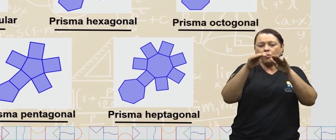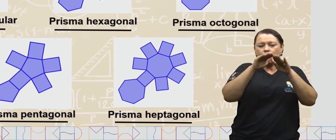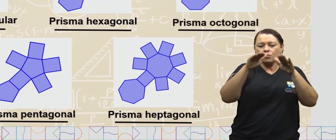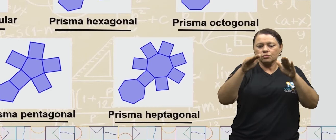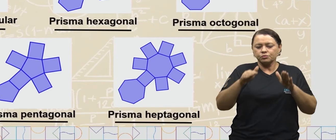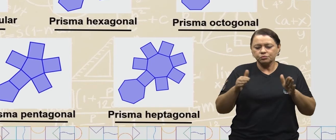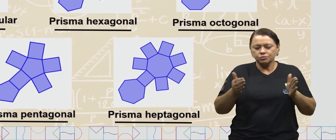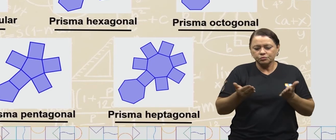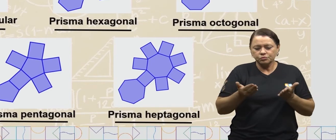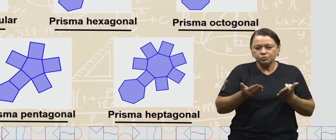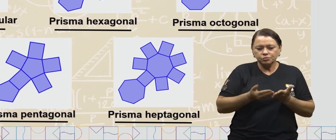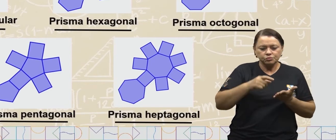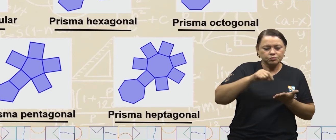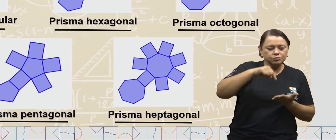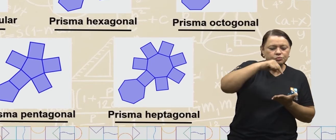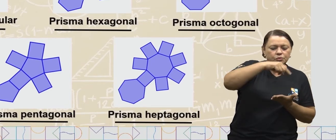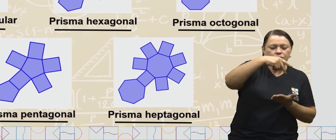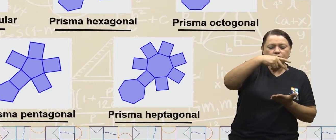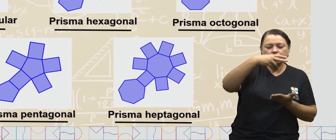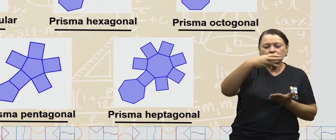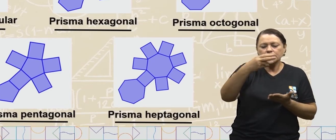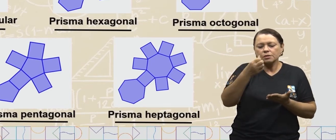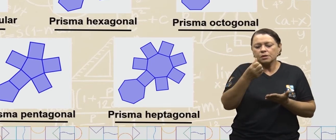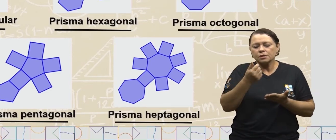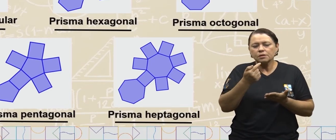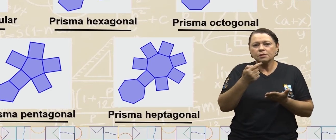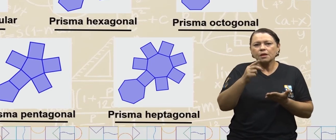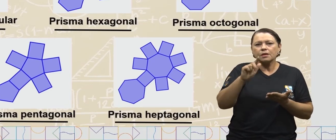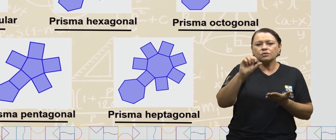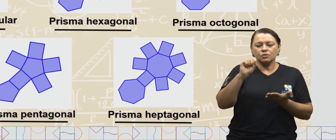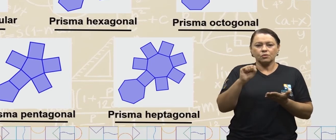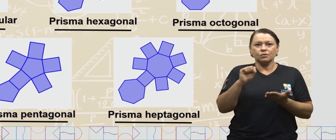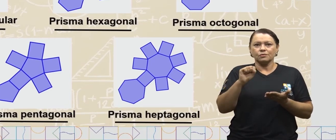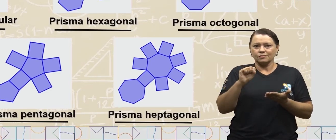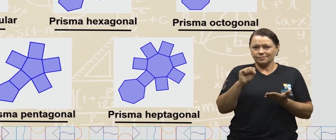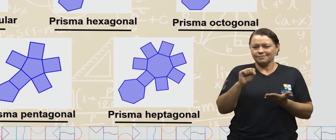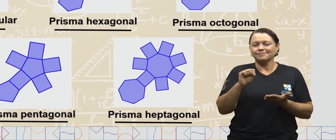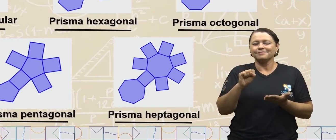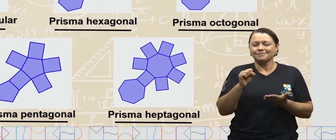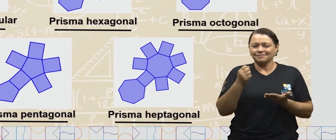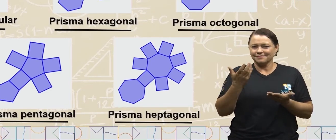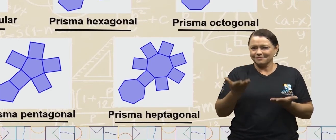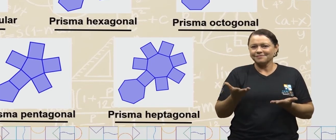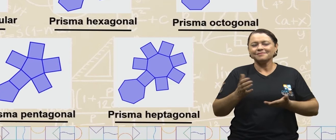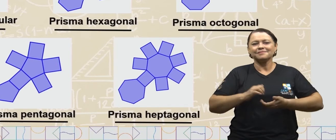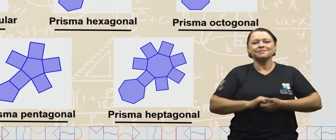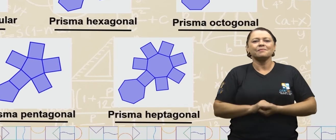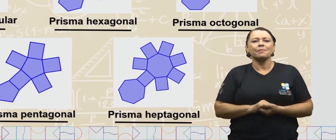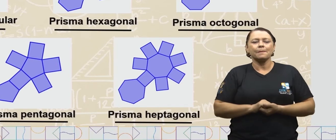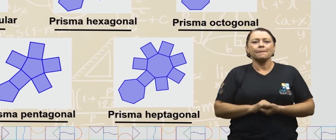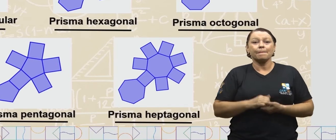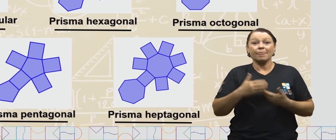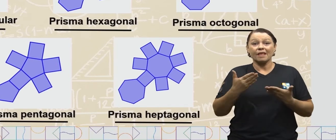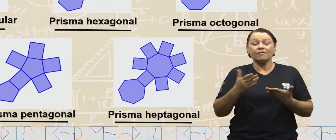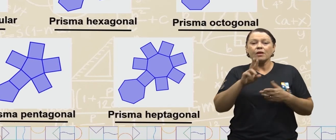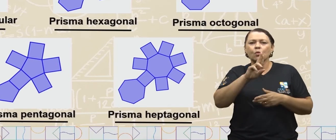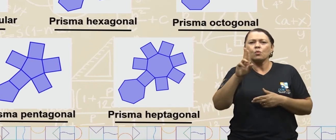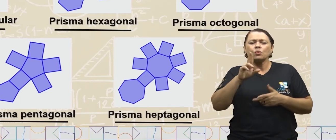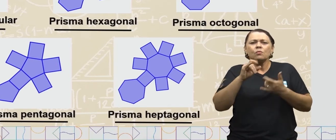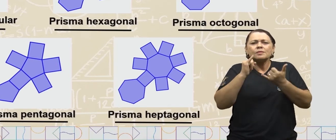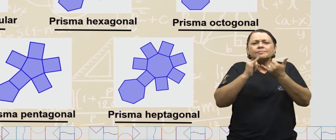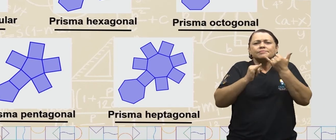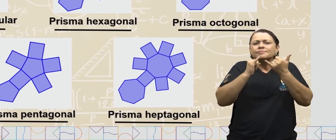octogonal. Não esqueça, prisma octogonal tem 8 lados. Olha só como o nome é